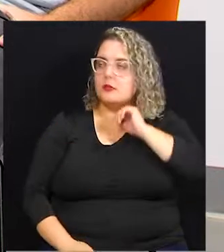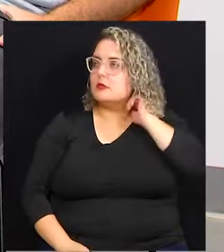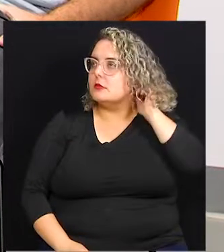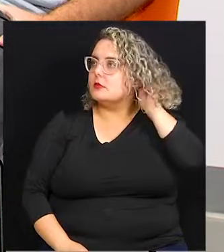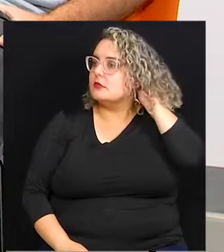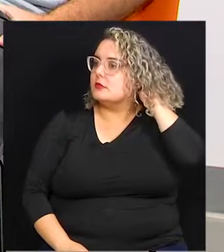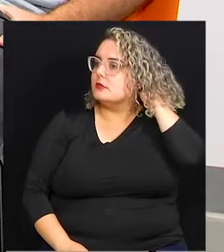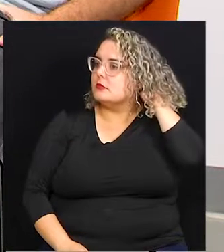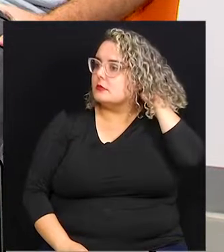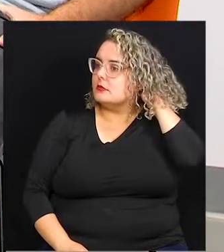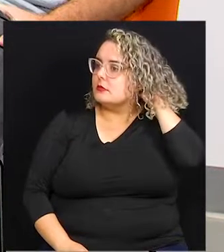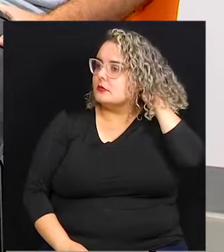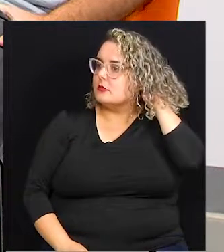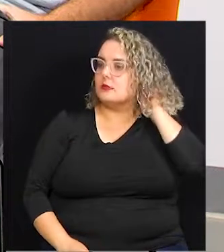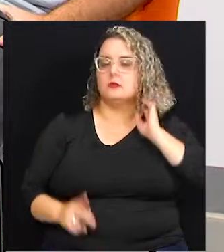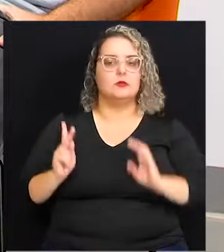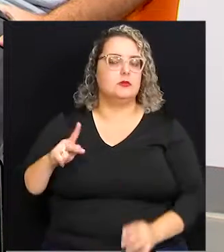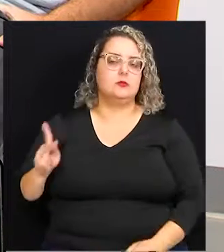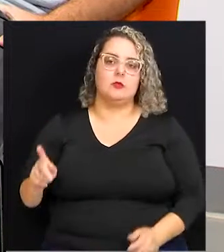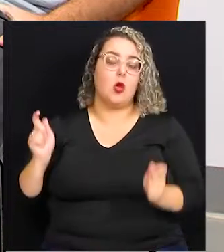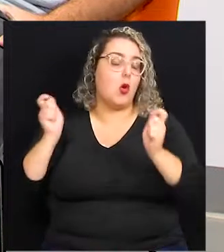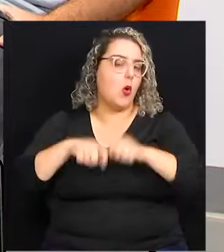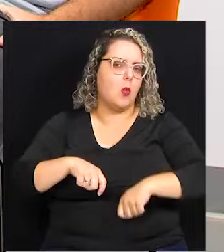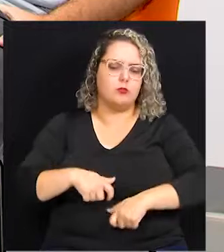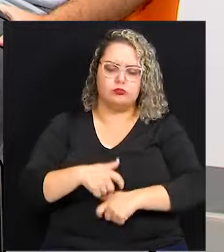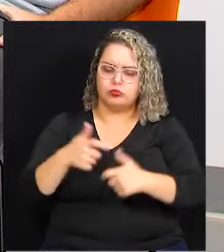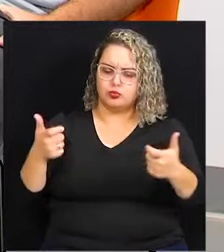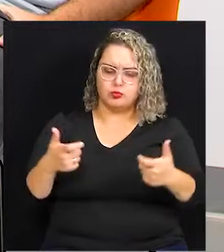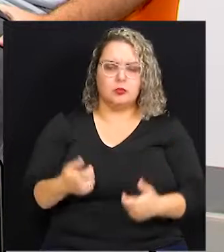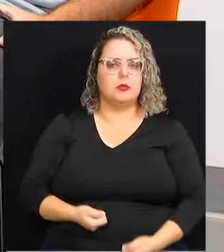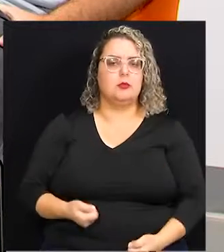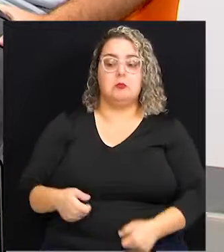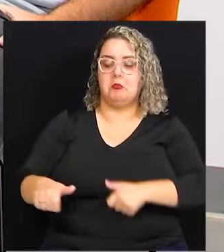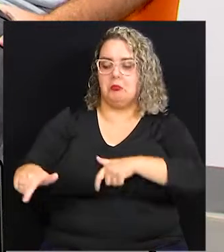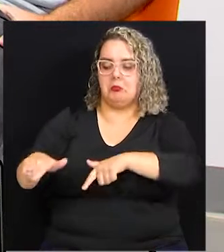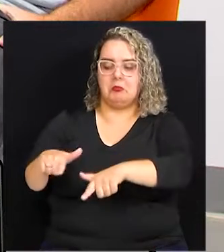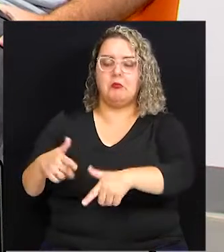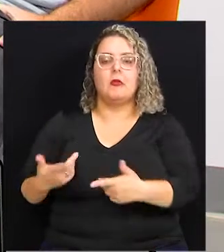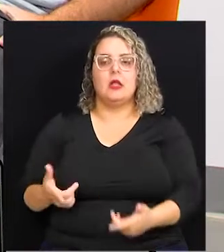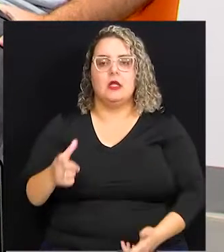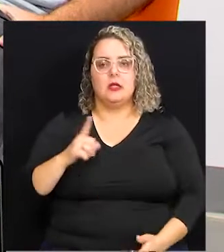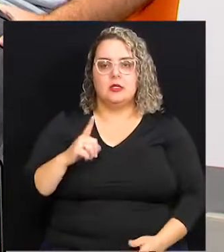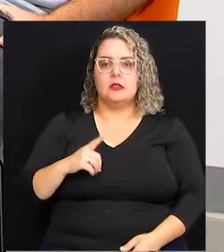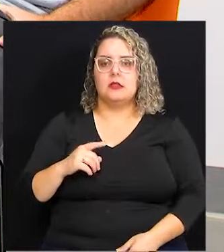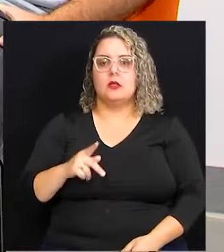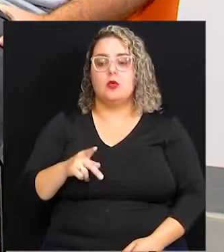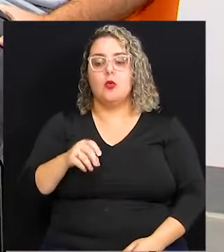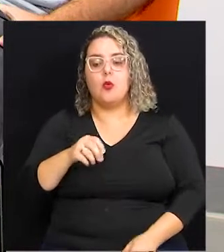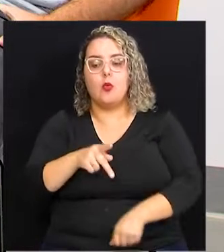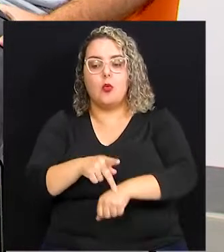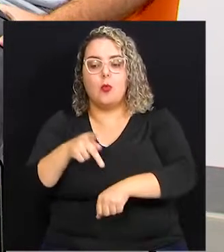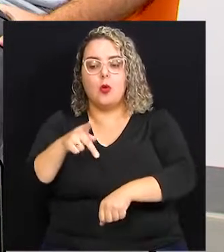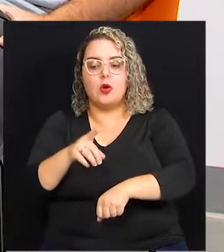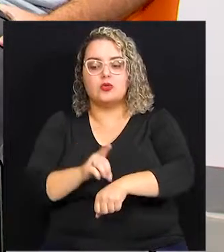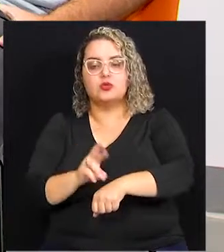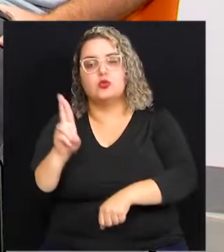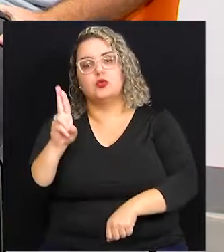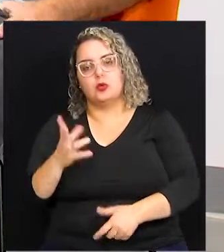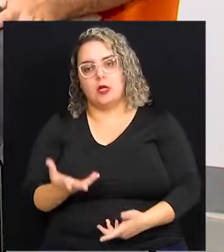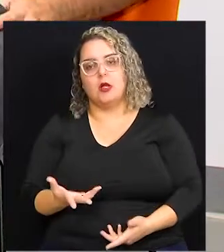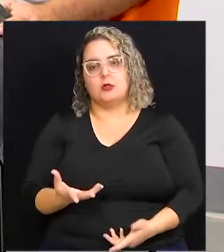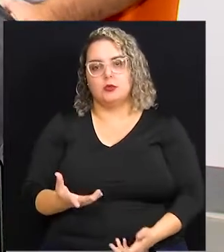dos professores extremamente competentes, são professores bem formados, todos eles têm um pós-doutorado.